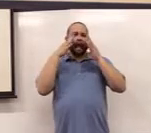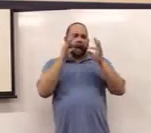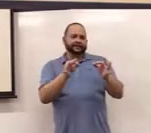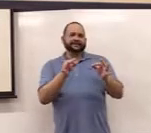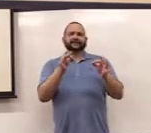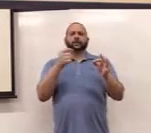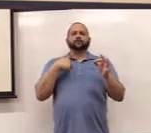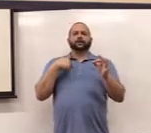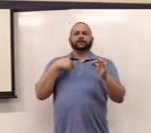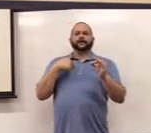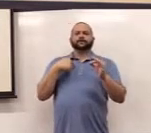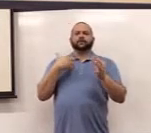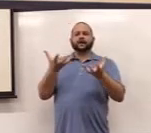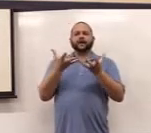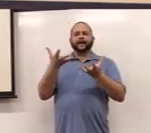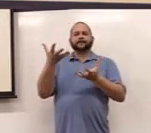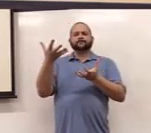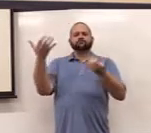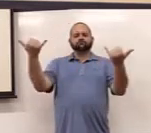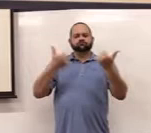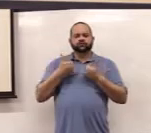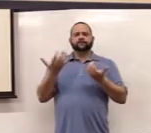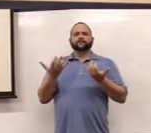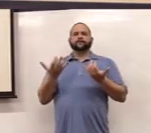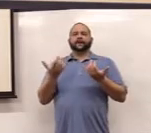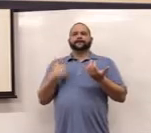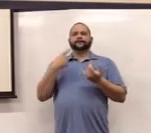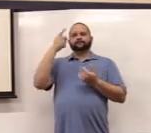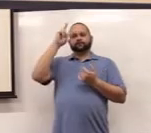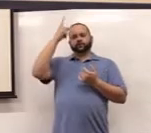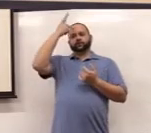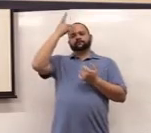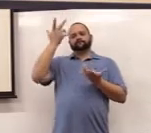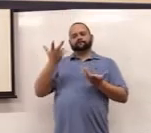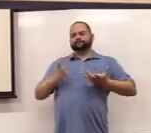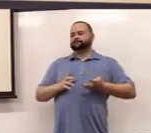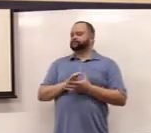prestar atenção no que ele está falando pra gente, a coisa muda de figura.